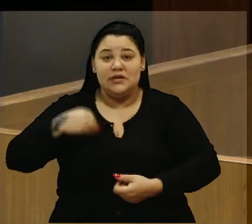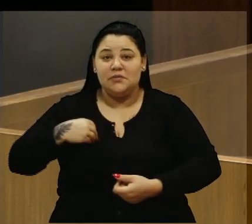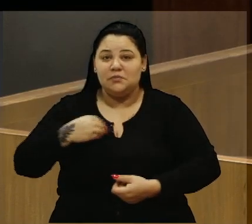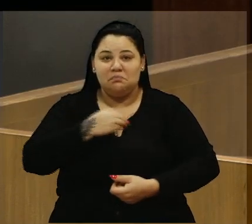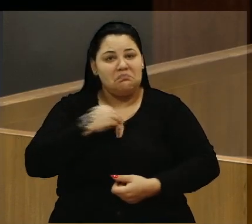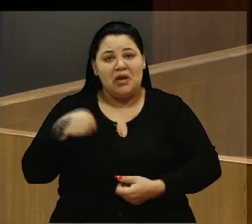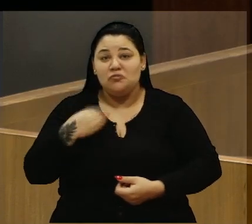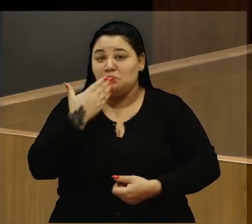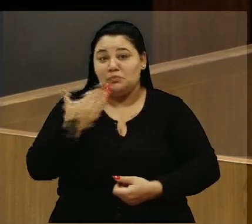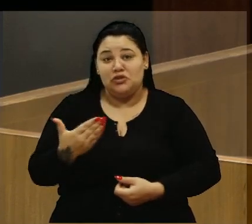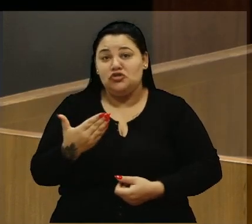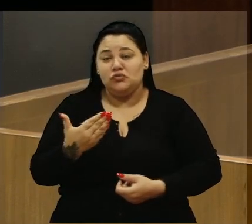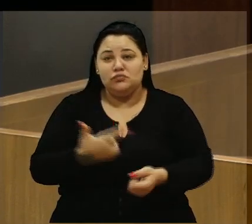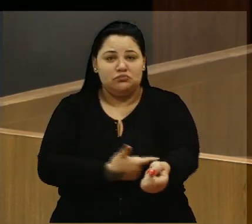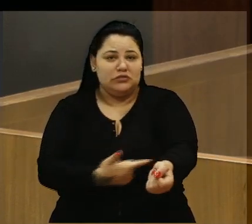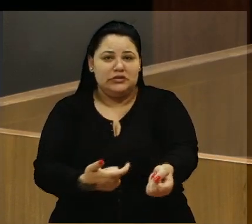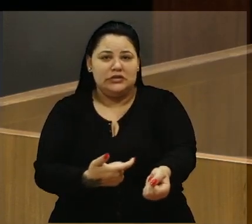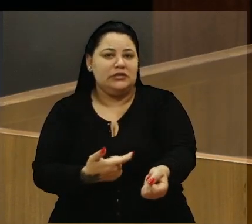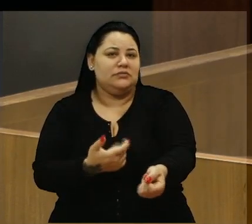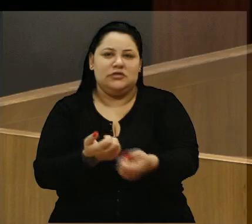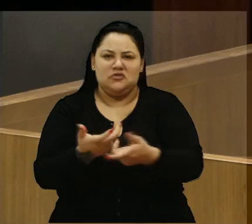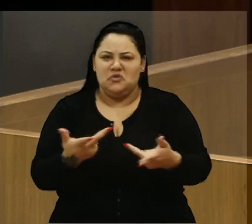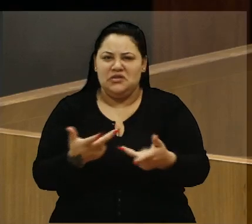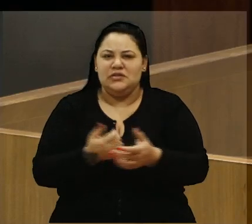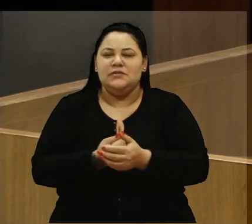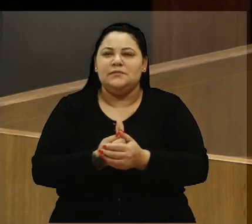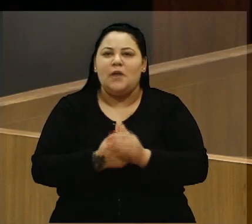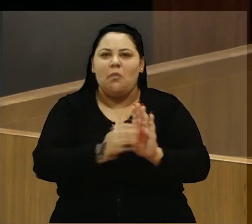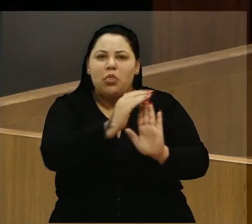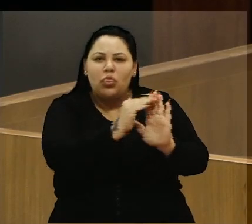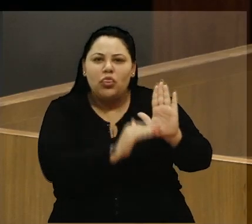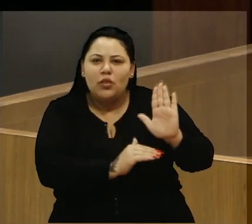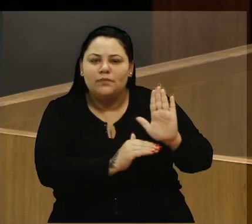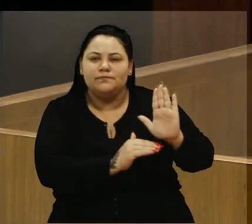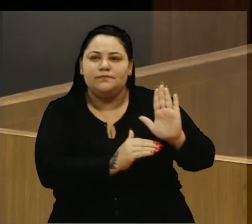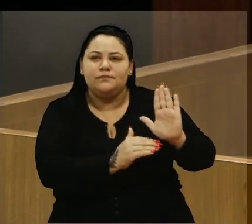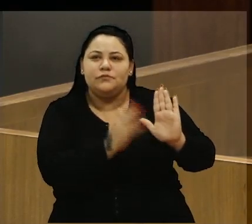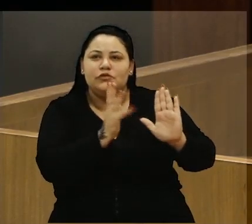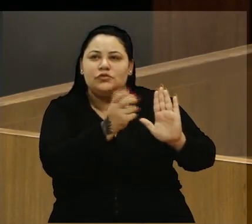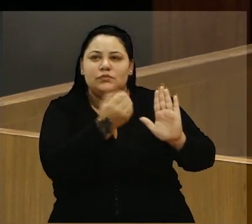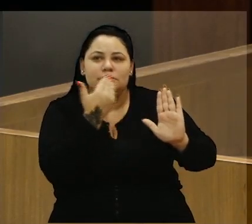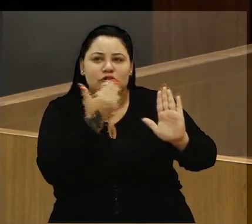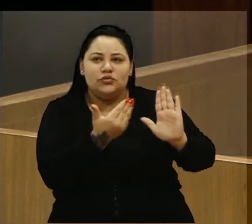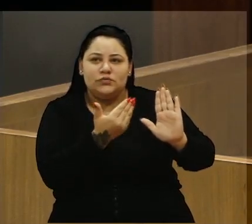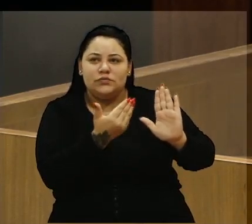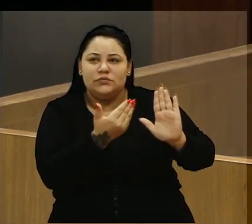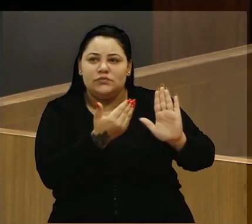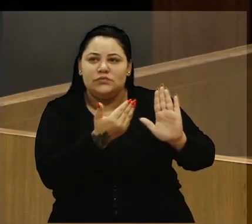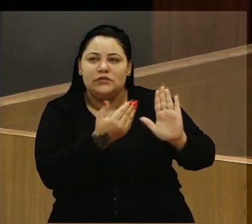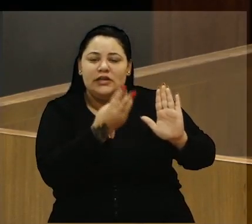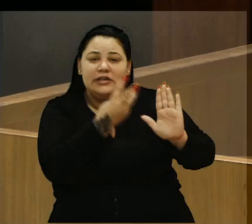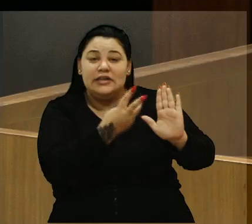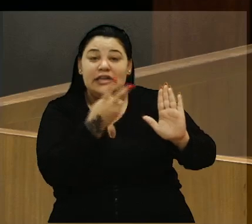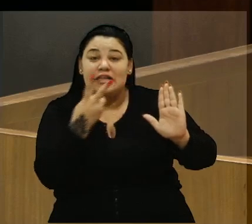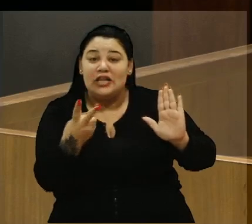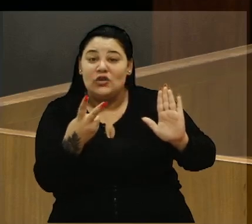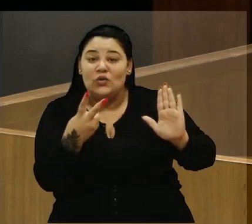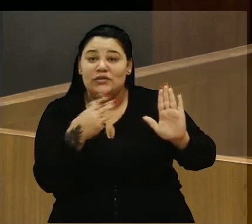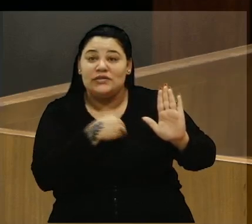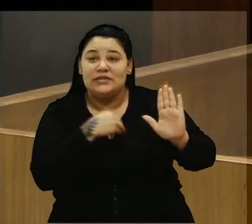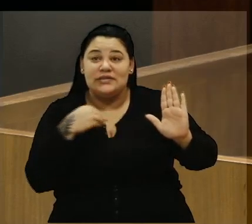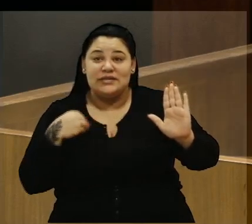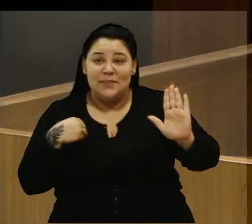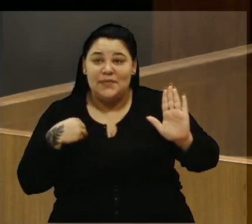pediu. Desses exames, eu nunca fiz tantos exames na vida, que 32 exames,